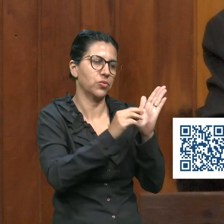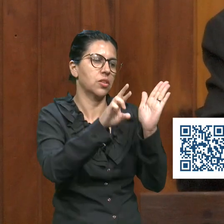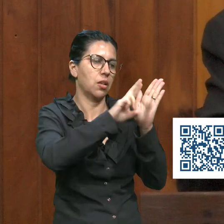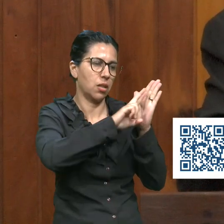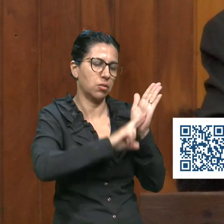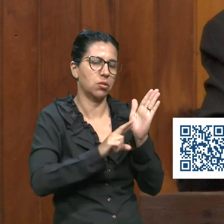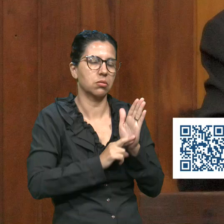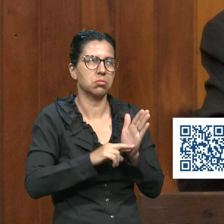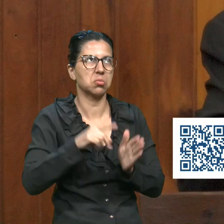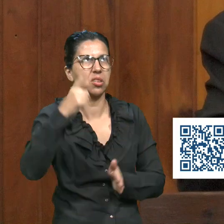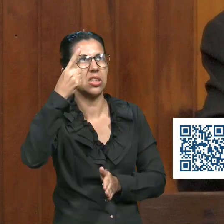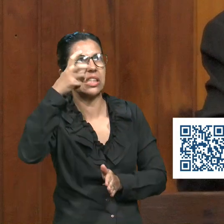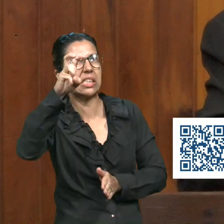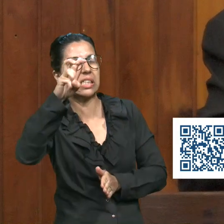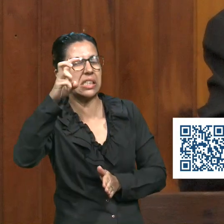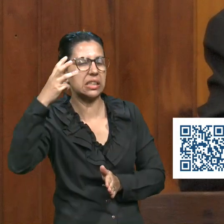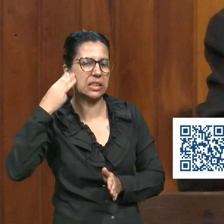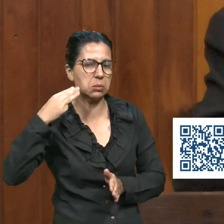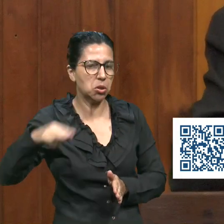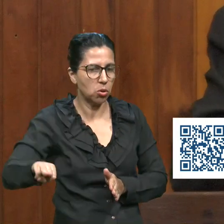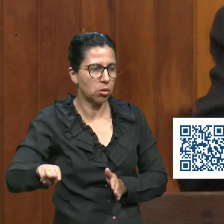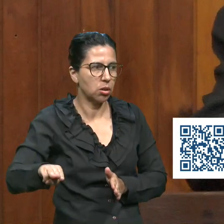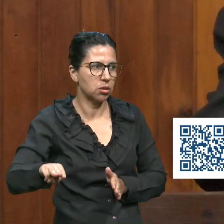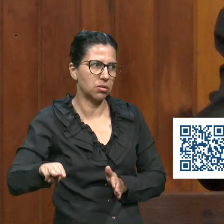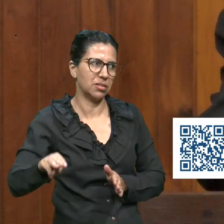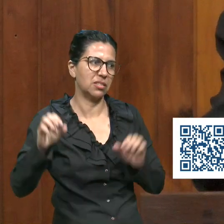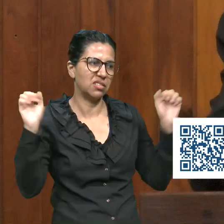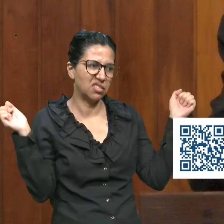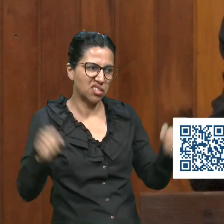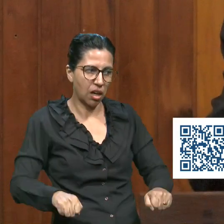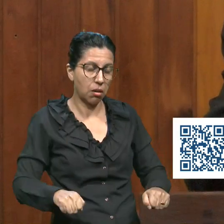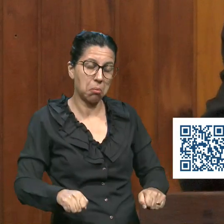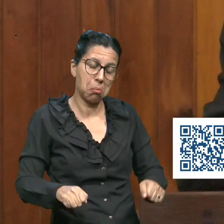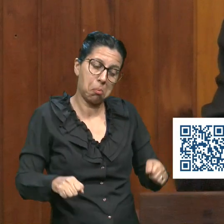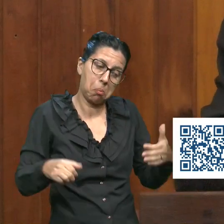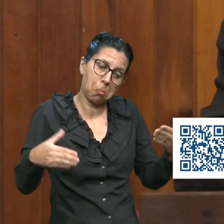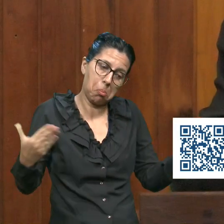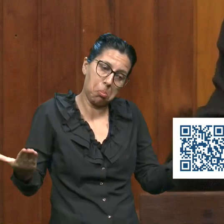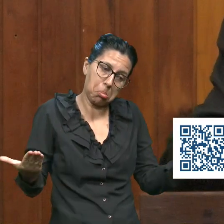15 milhões não seja o suficiente, mas é preciso conhecer